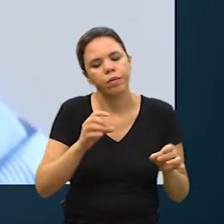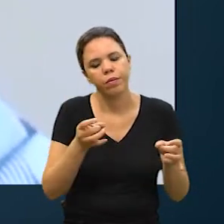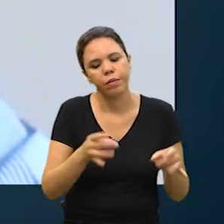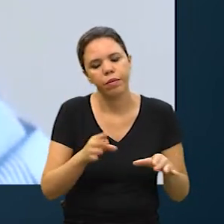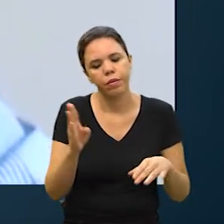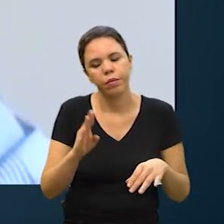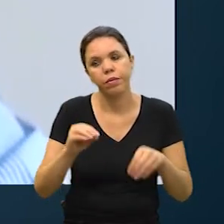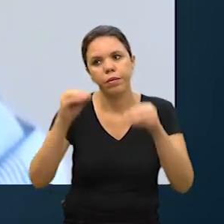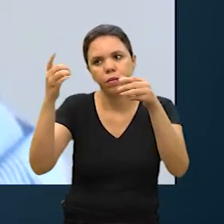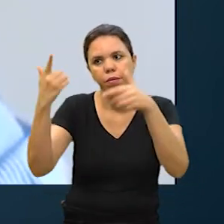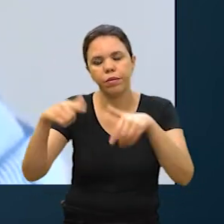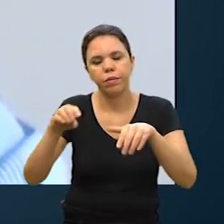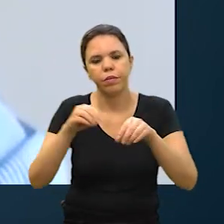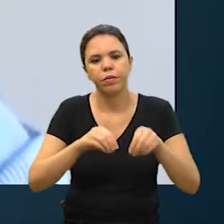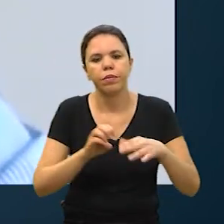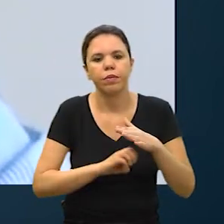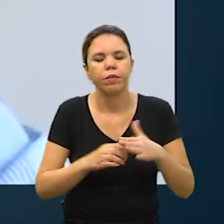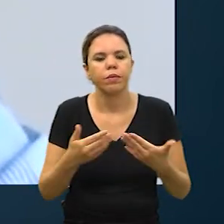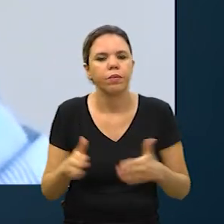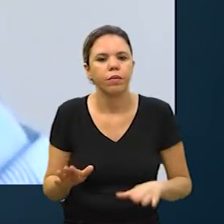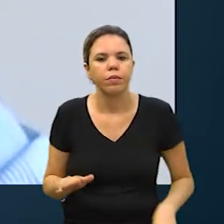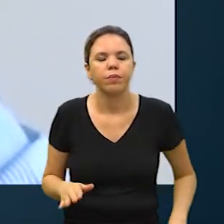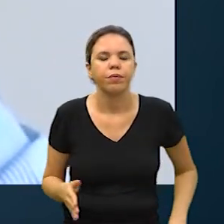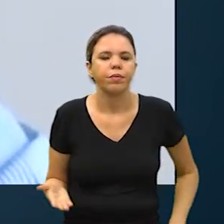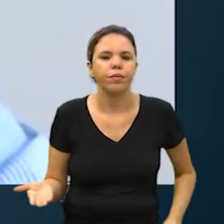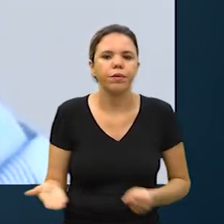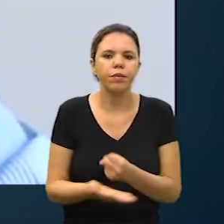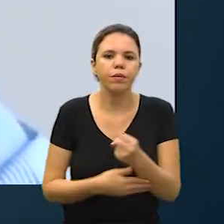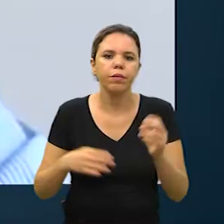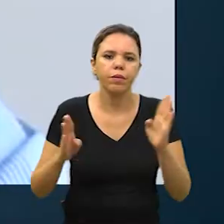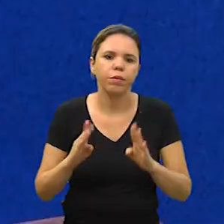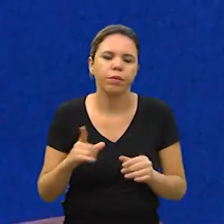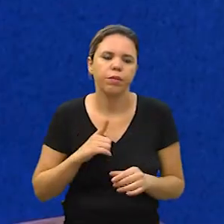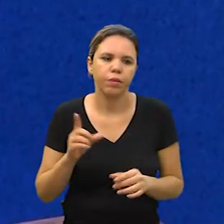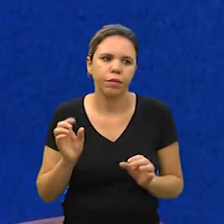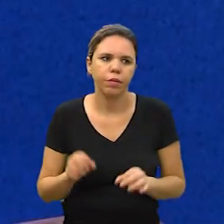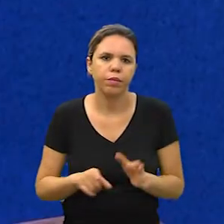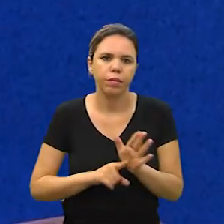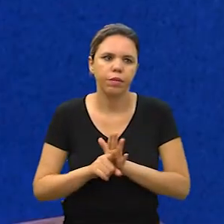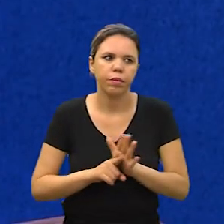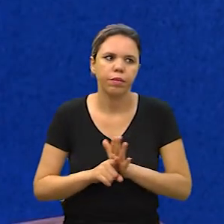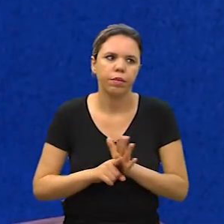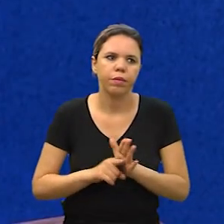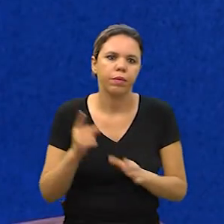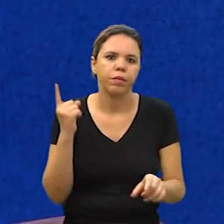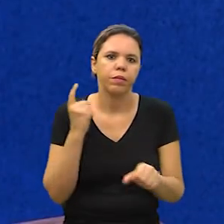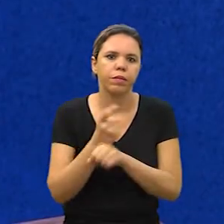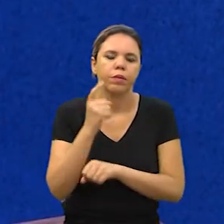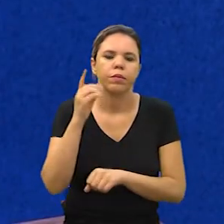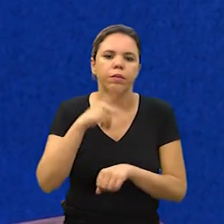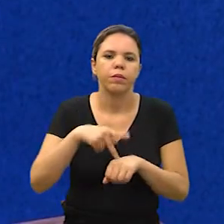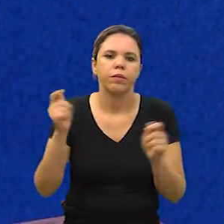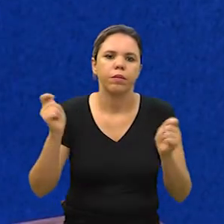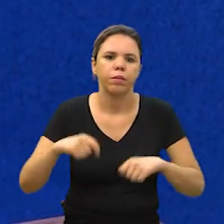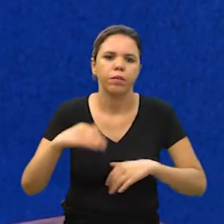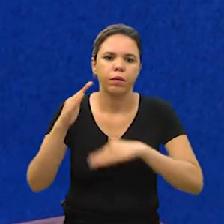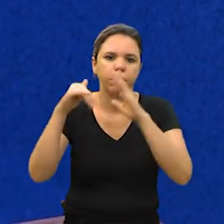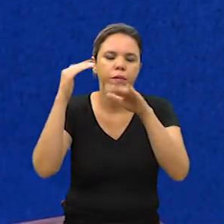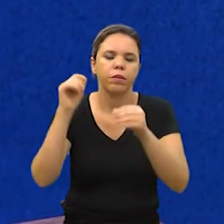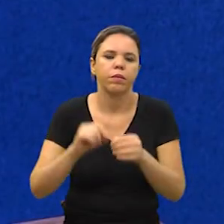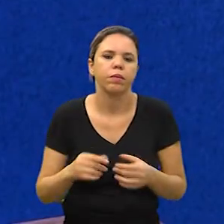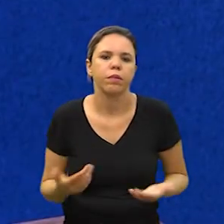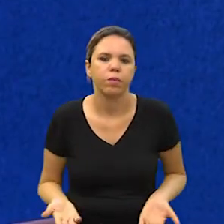sair, montar estrutura em outros países, então uma base bem estruturada no Brasil, fazer pesquisas, descobrir quais países têm mais potencial de